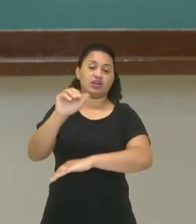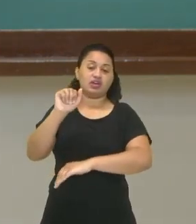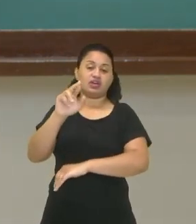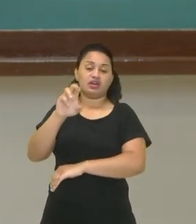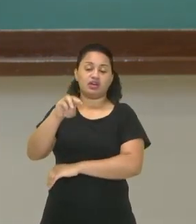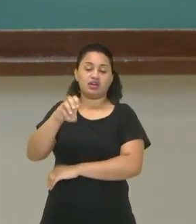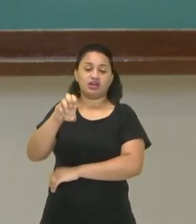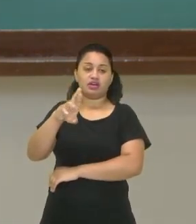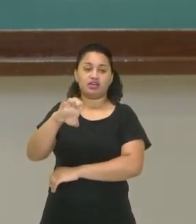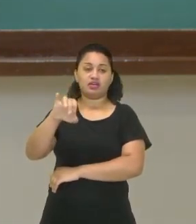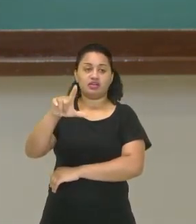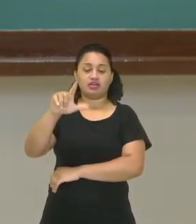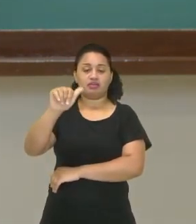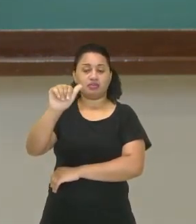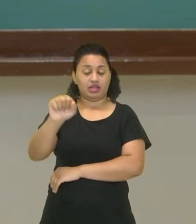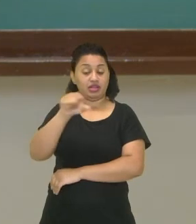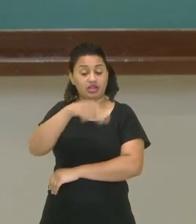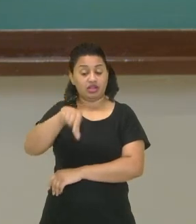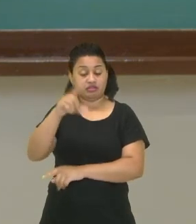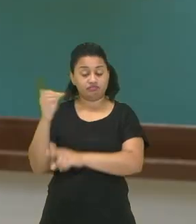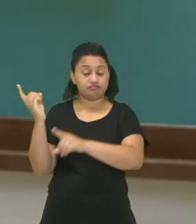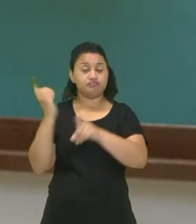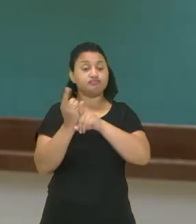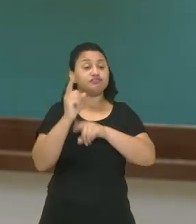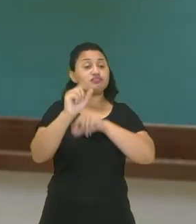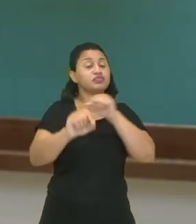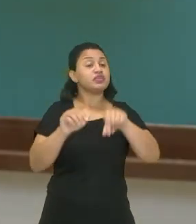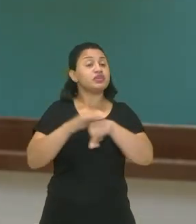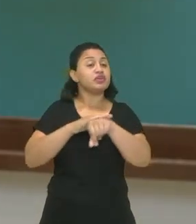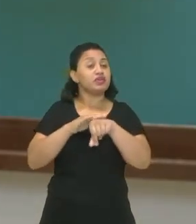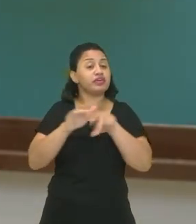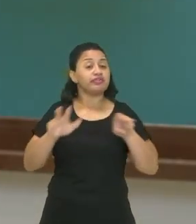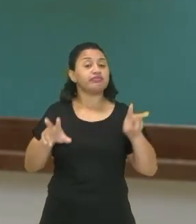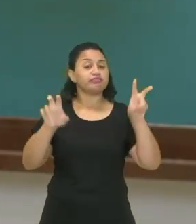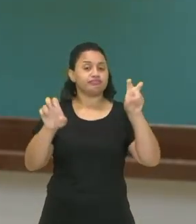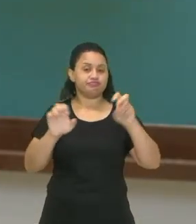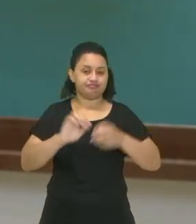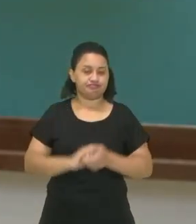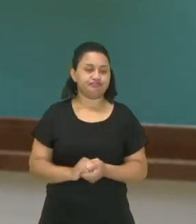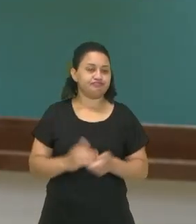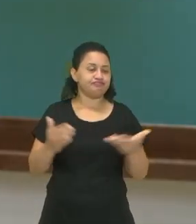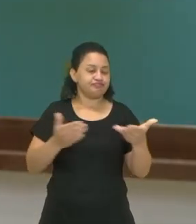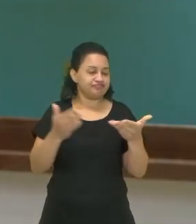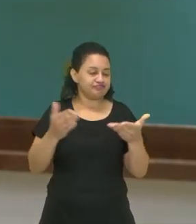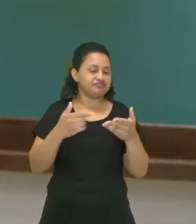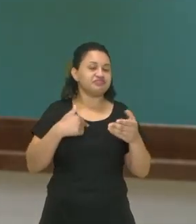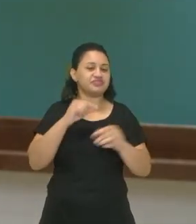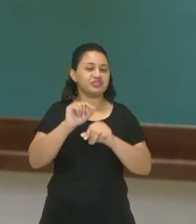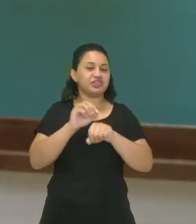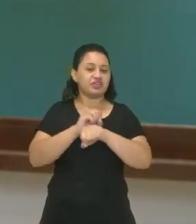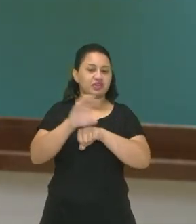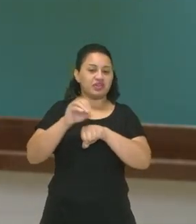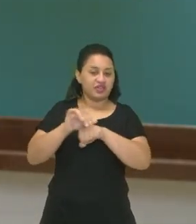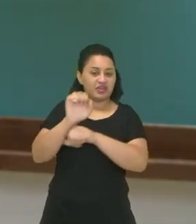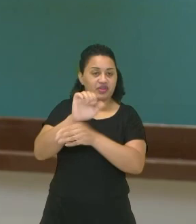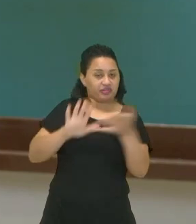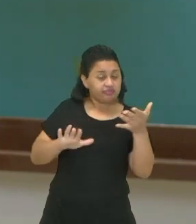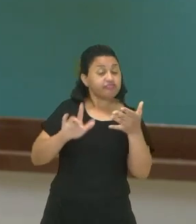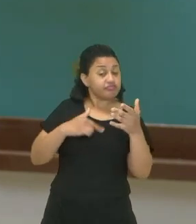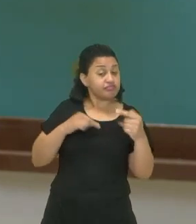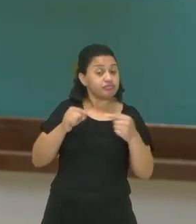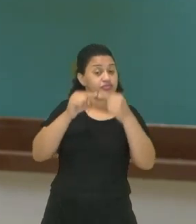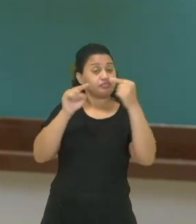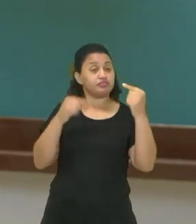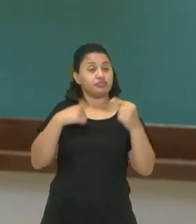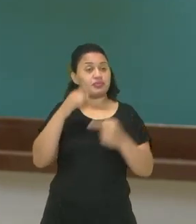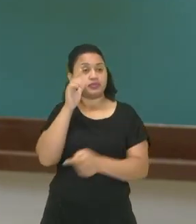abolição. Uma sugestão de atividade tem a ver com essa curiosidade que eu te passei também. Você já